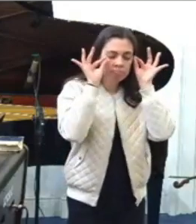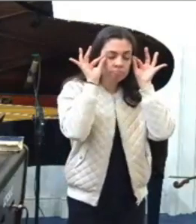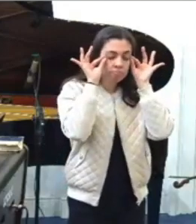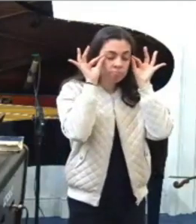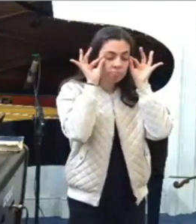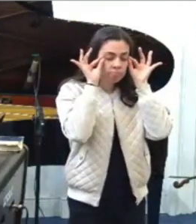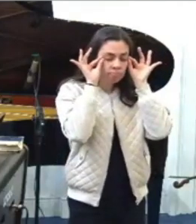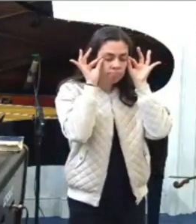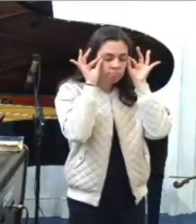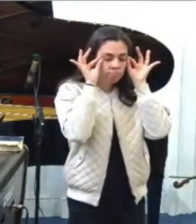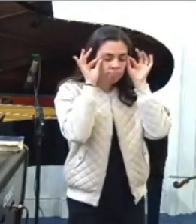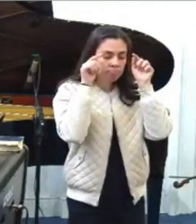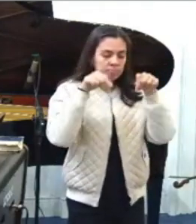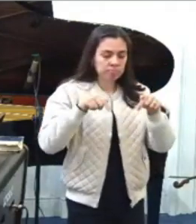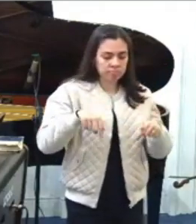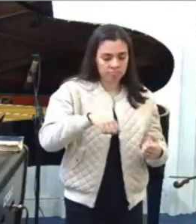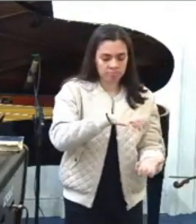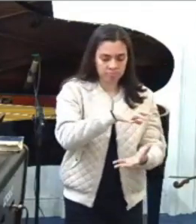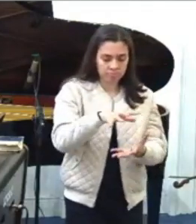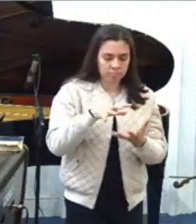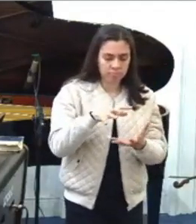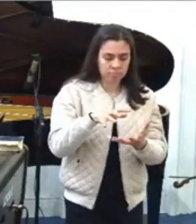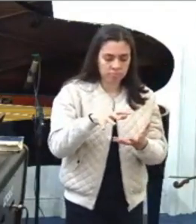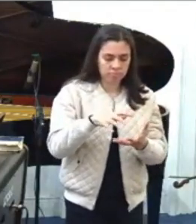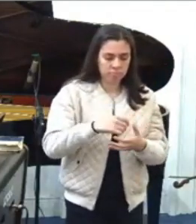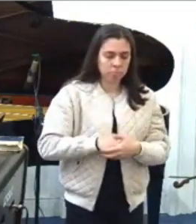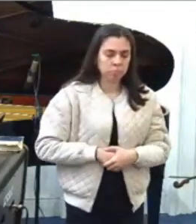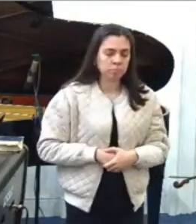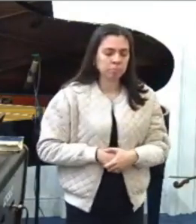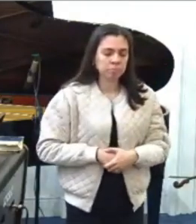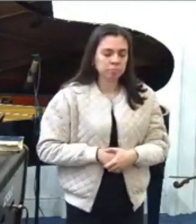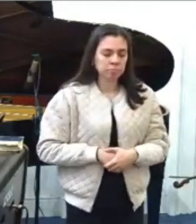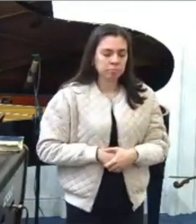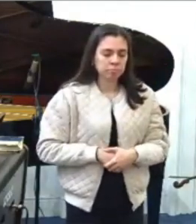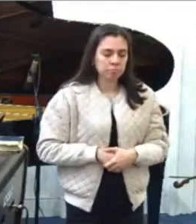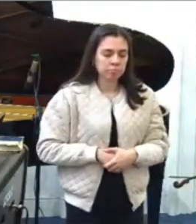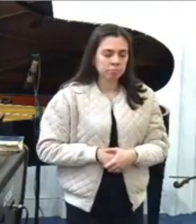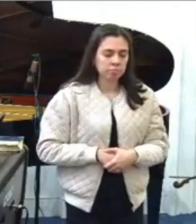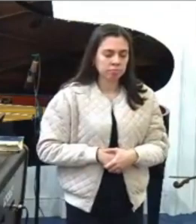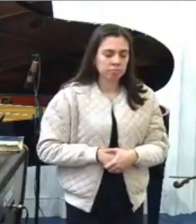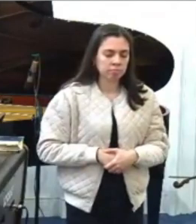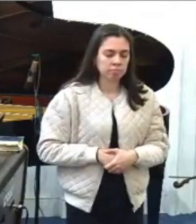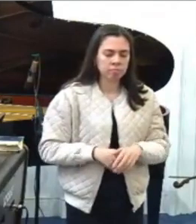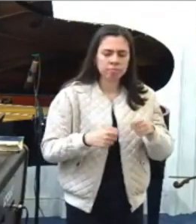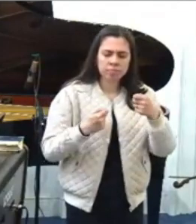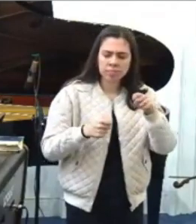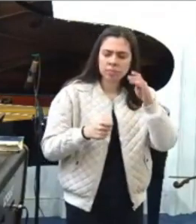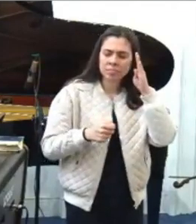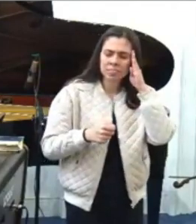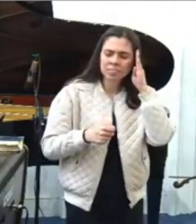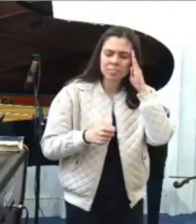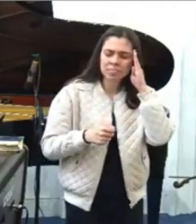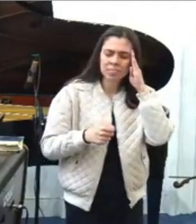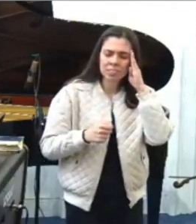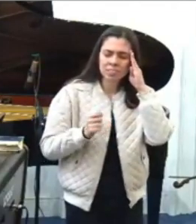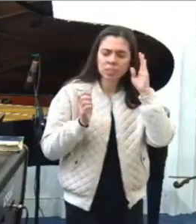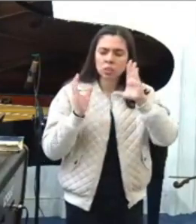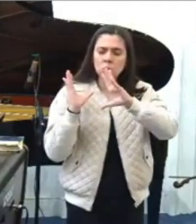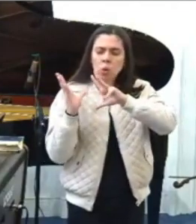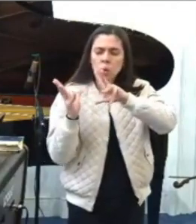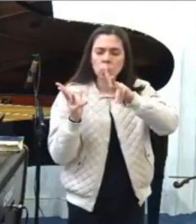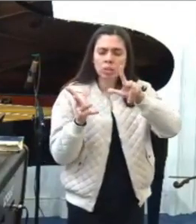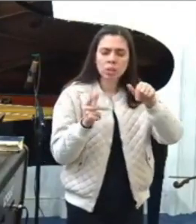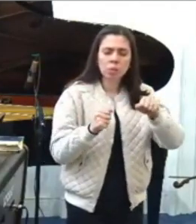esse estado de vigilância, sempre que nos tornamos menos conscientes a respeito do cenário da